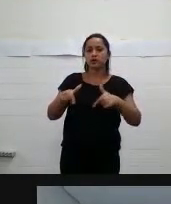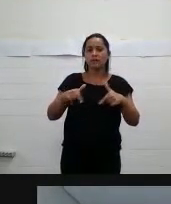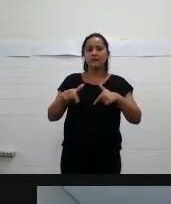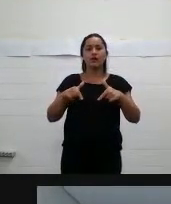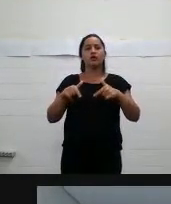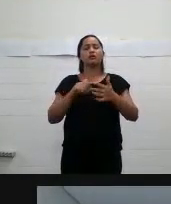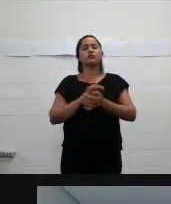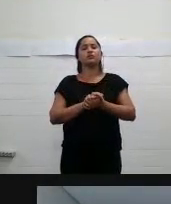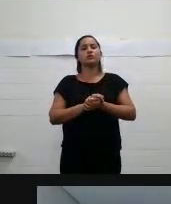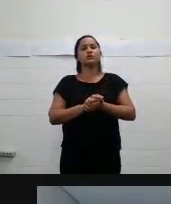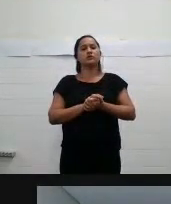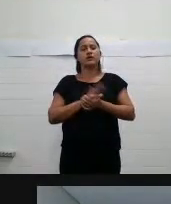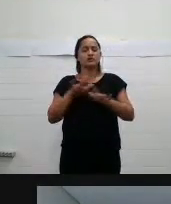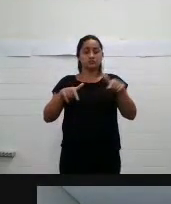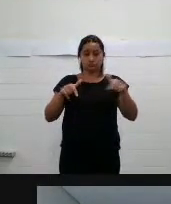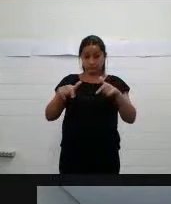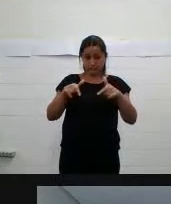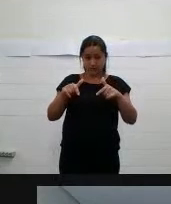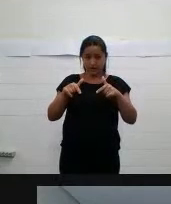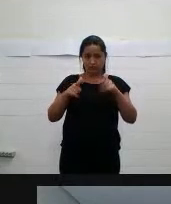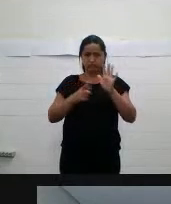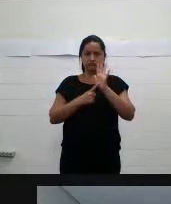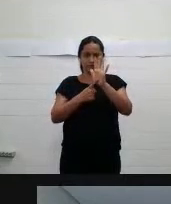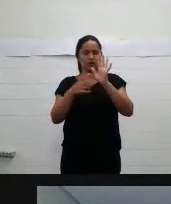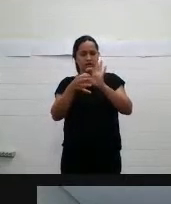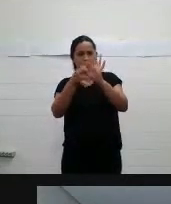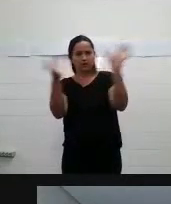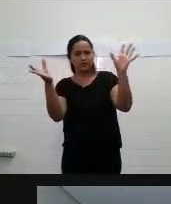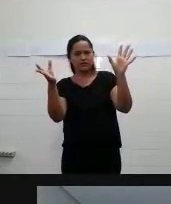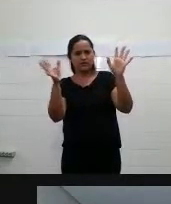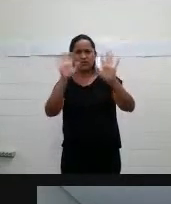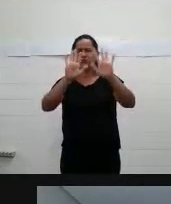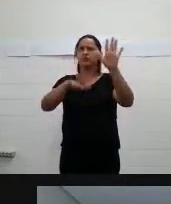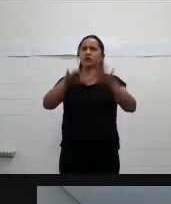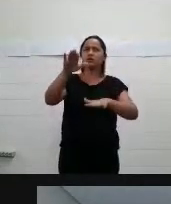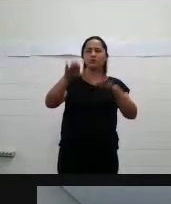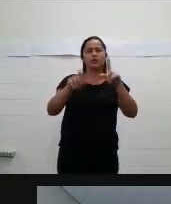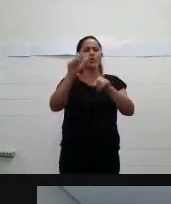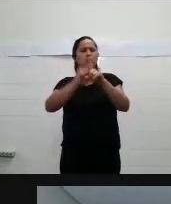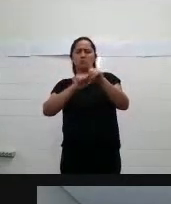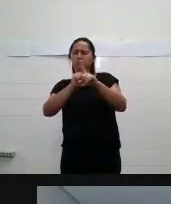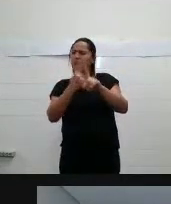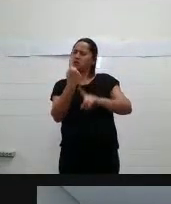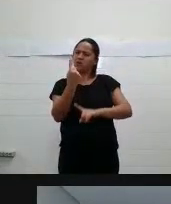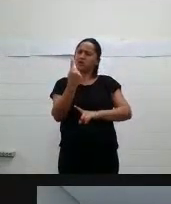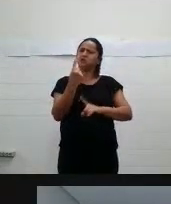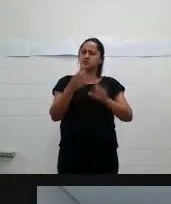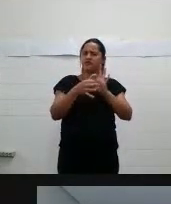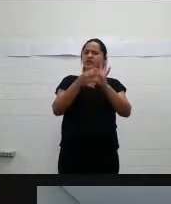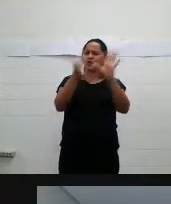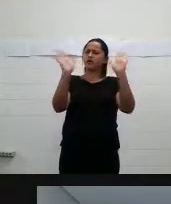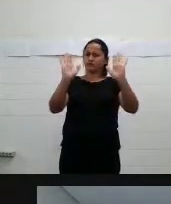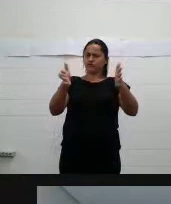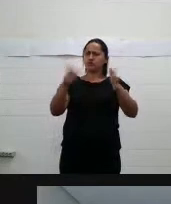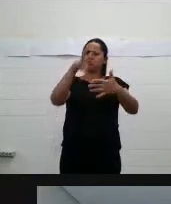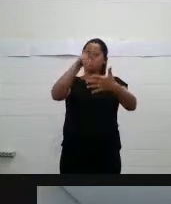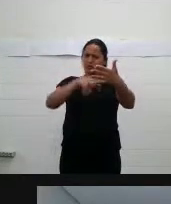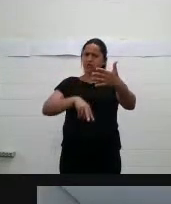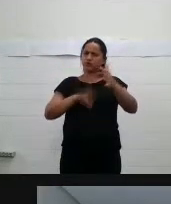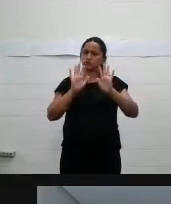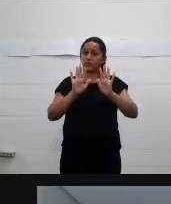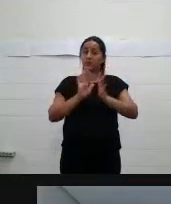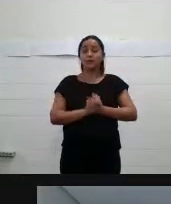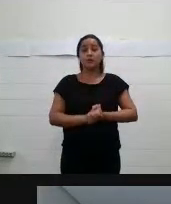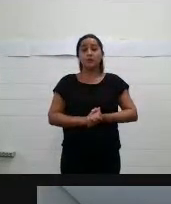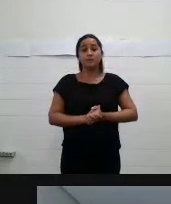indígena. Esse trabalho vai estar disponível daqui mais ou menos um mês no site do Prof. Letras, da UNEB. Então,